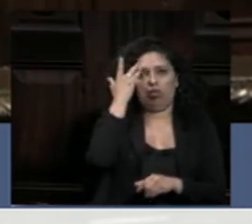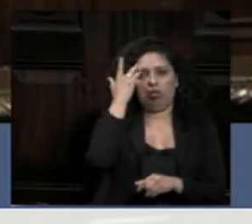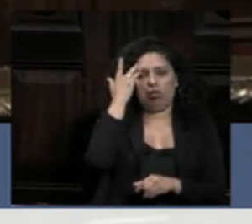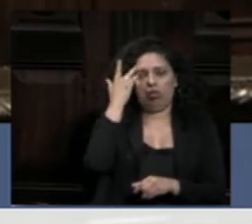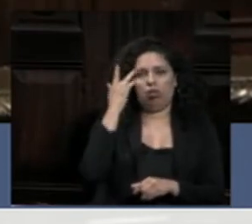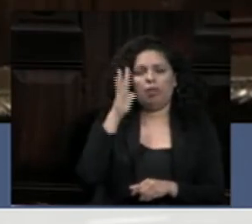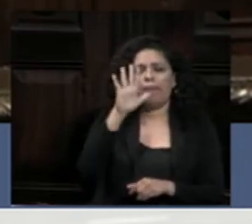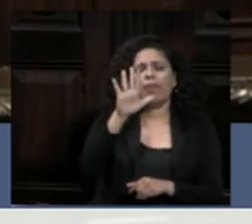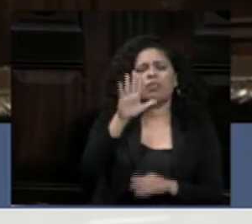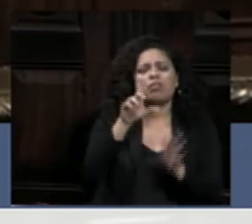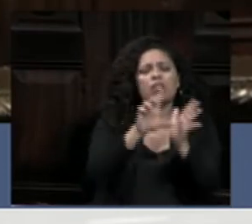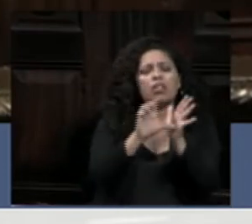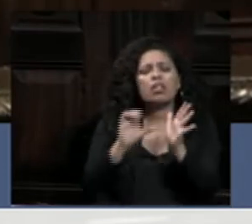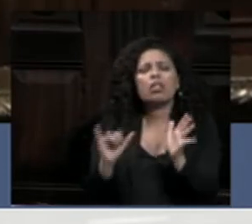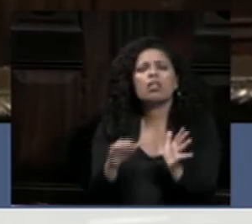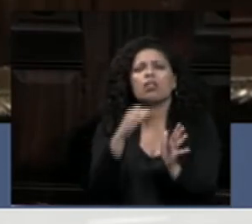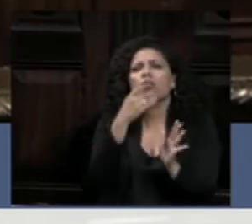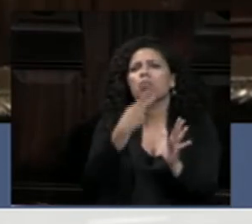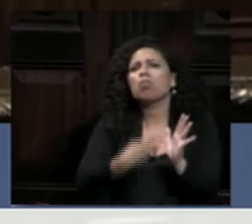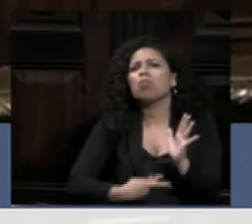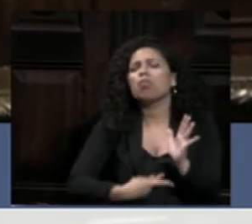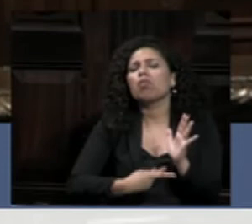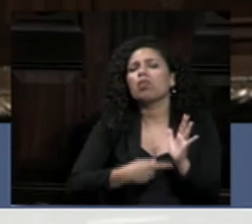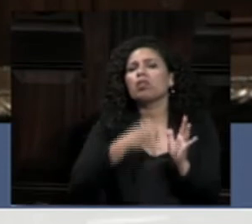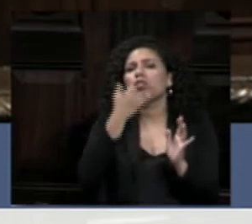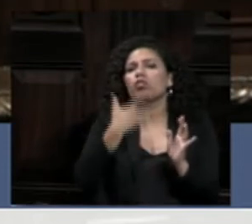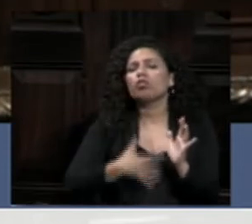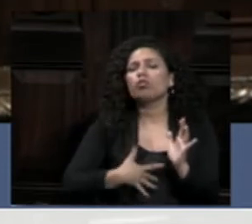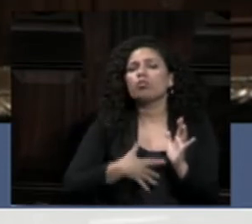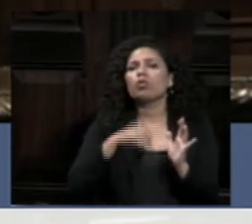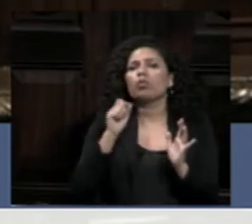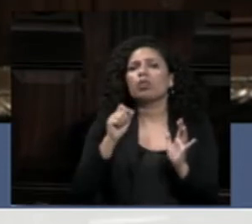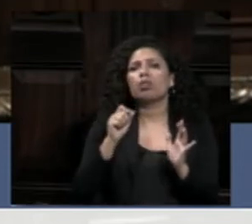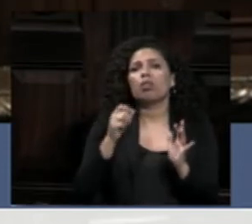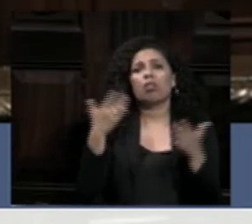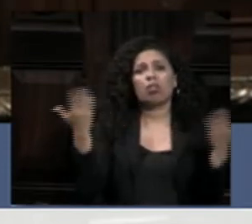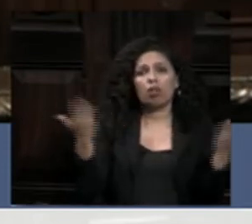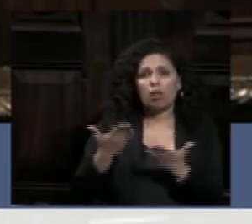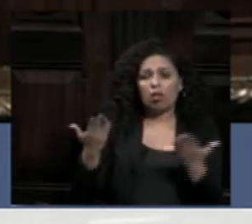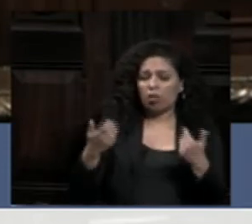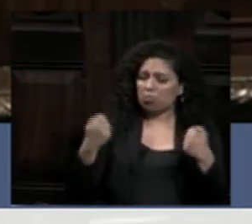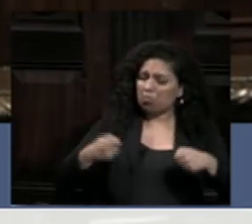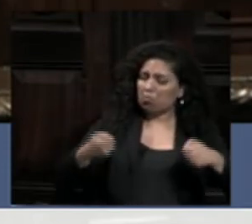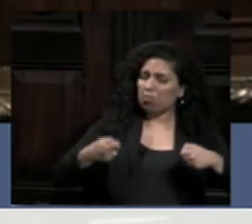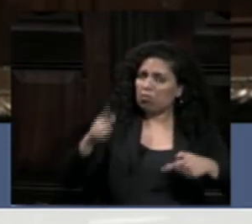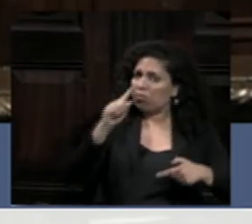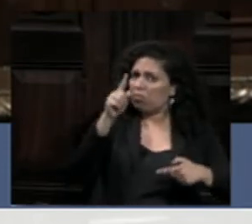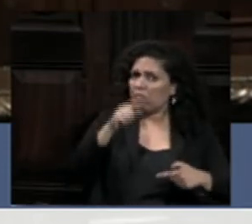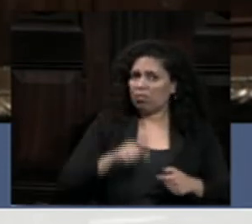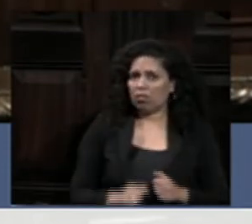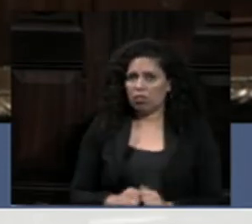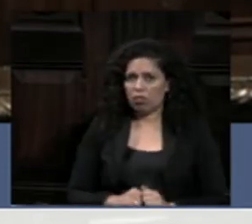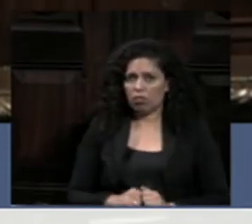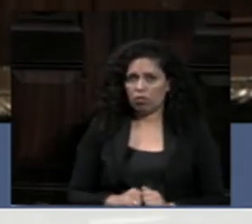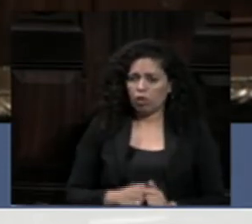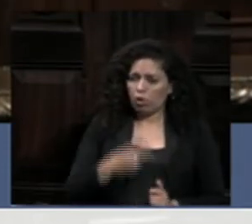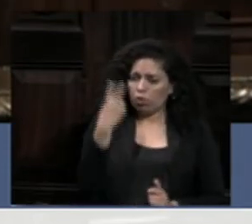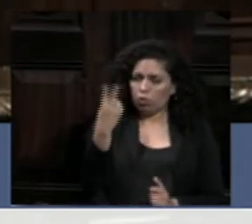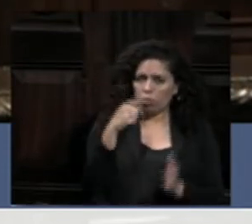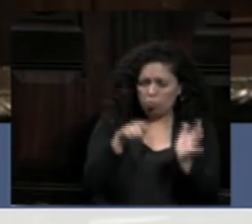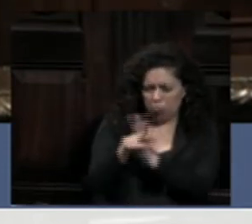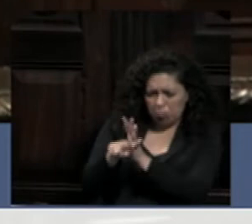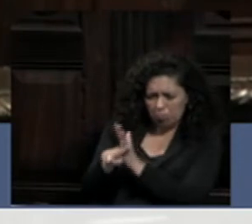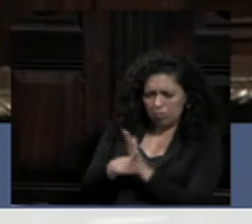lei disse? Ela disse que não há necessidade de se fazer mais 2